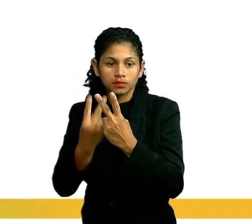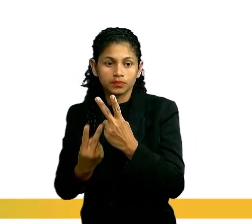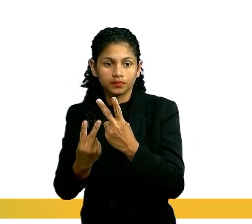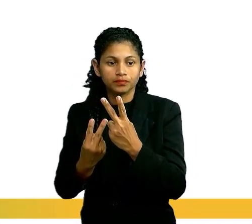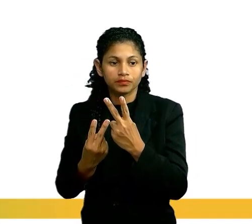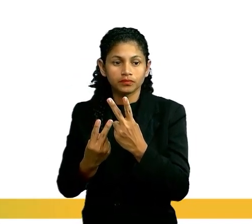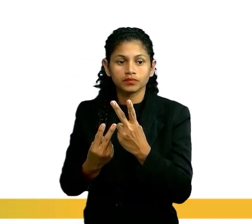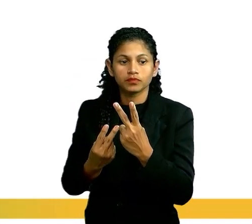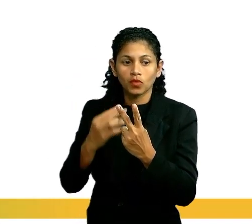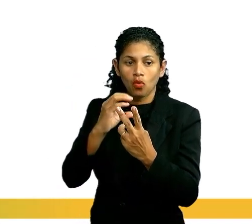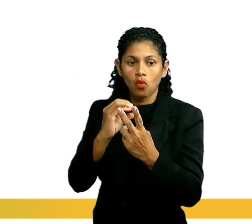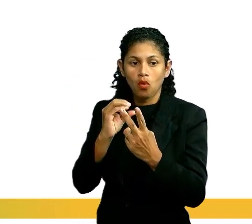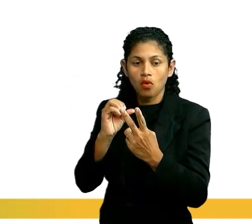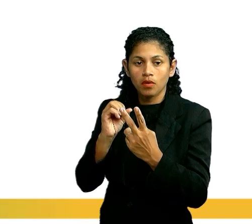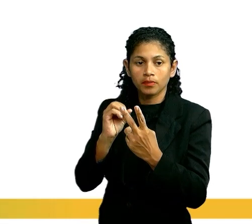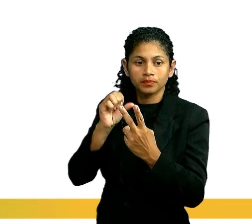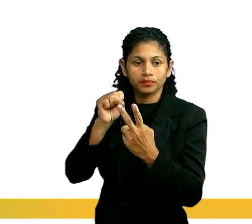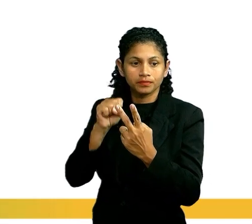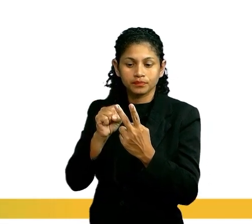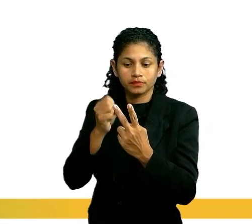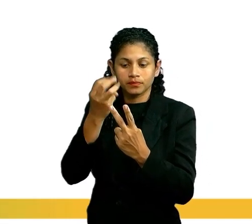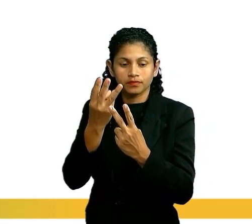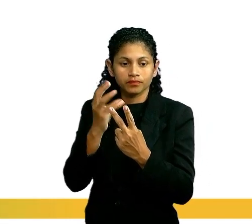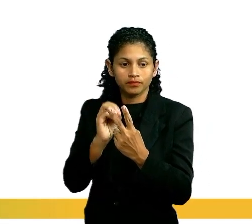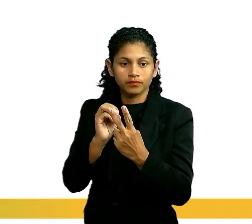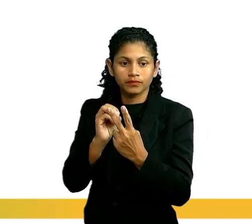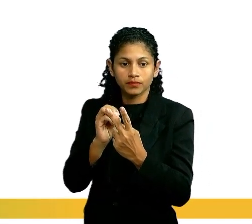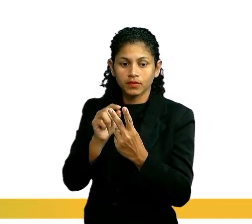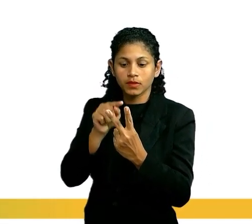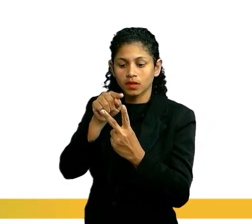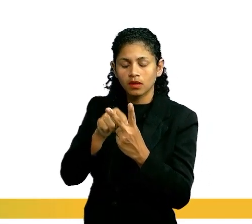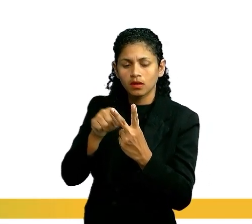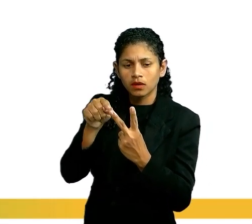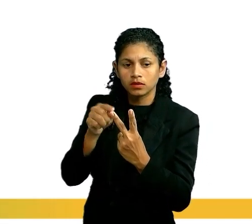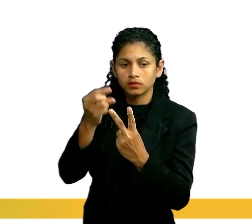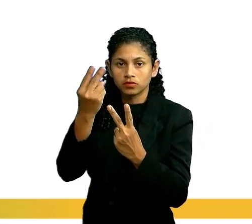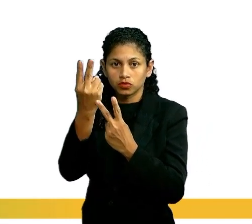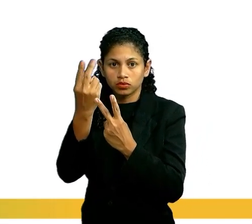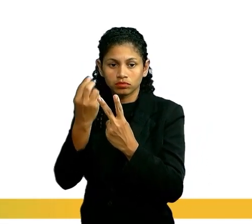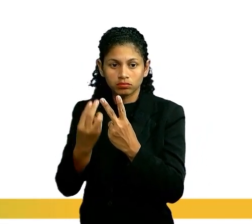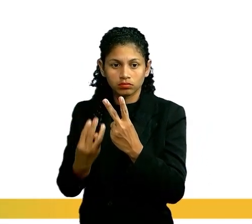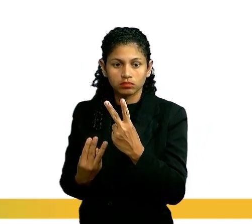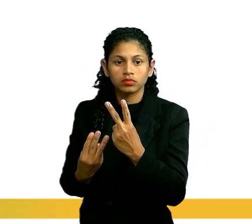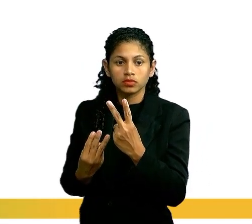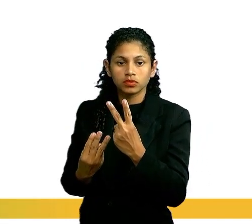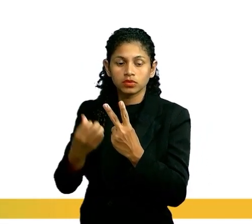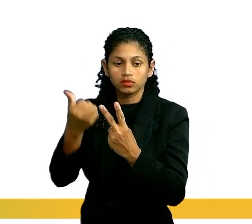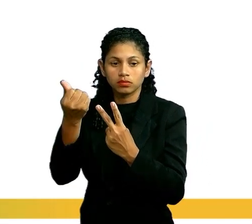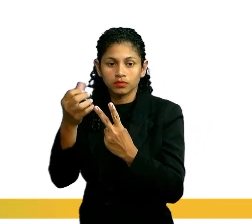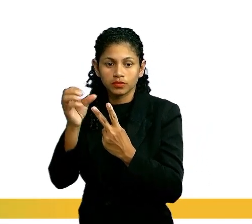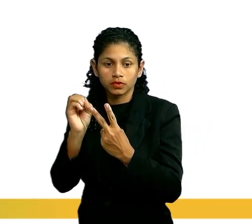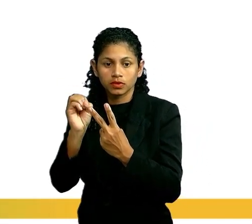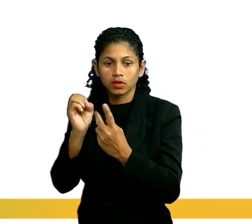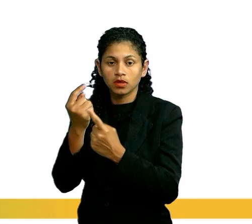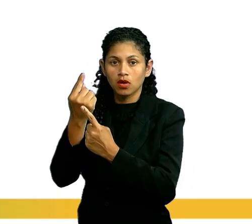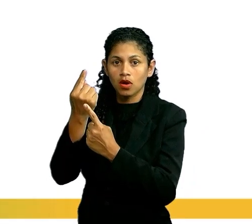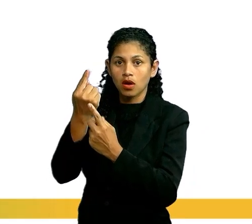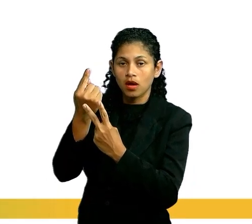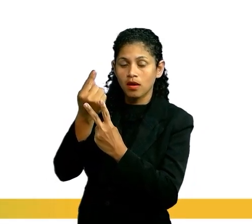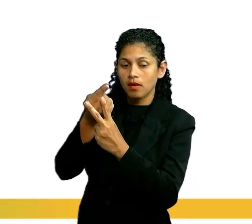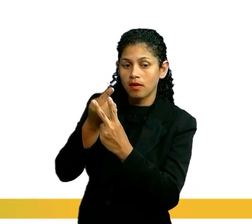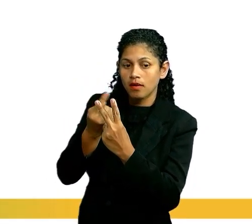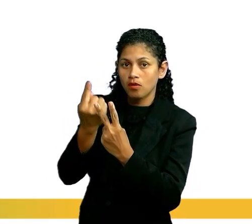3 sobre 2, e o cosseno de 45, raiz de 2 sobre 2, e o cosseno de 60 é 1 sobre 2.